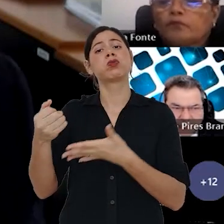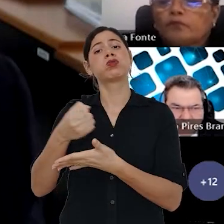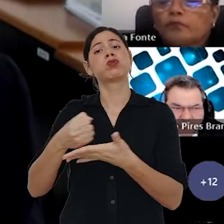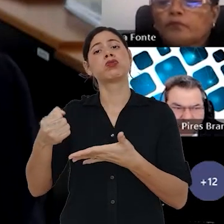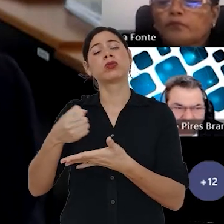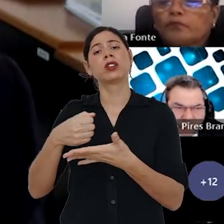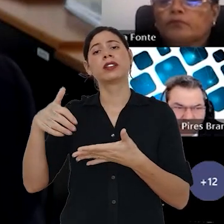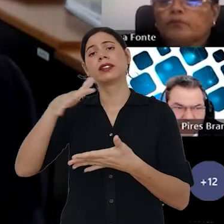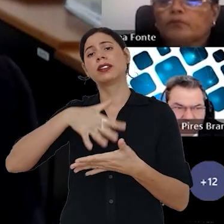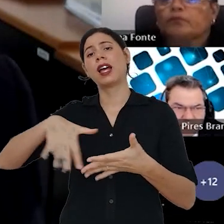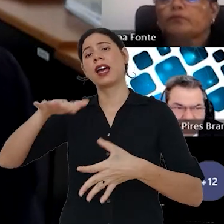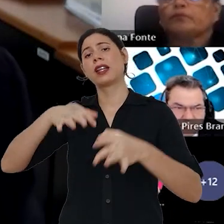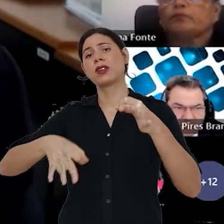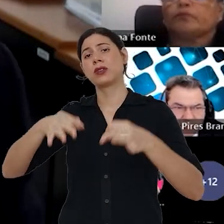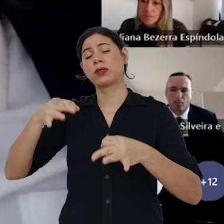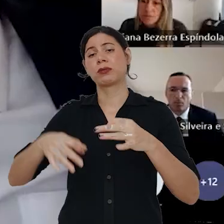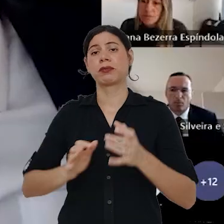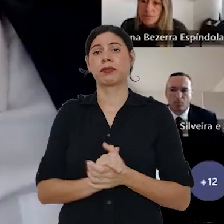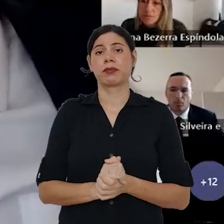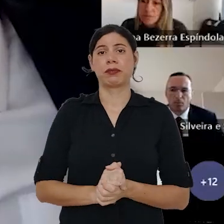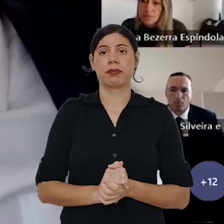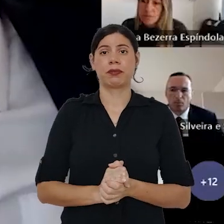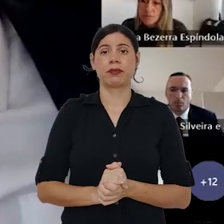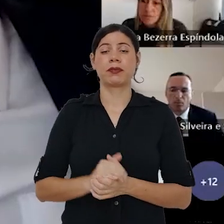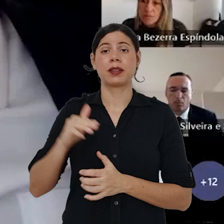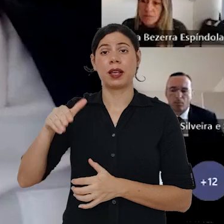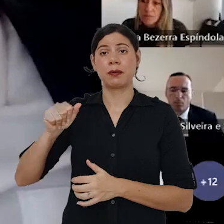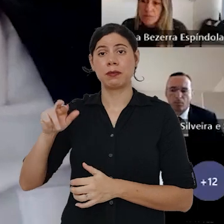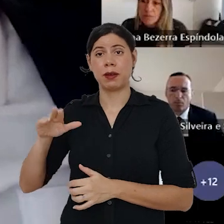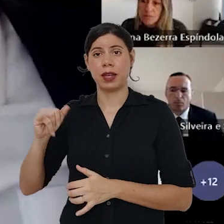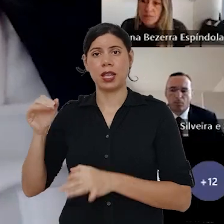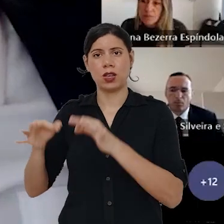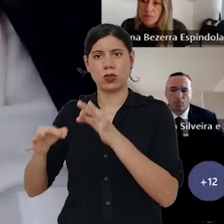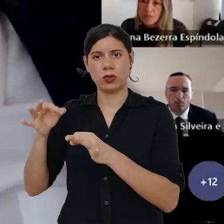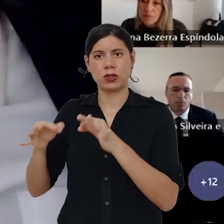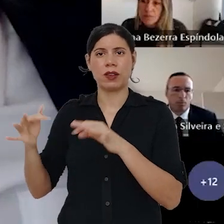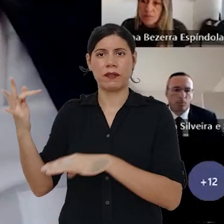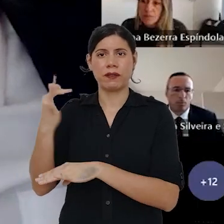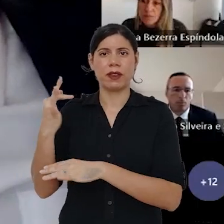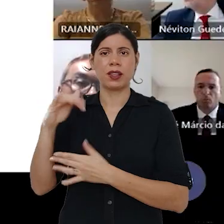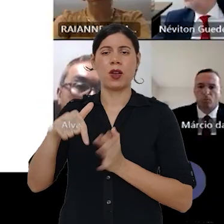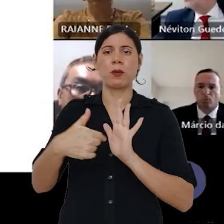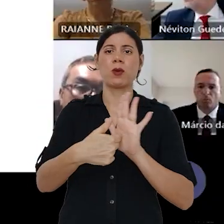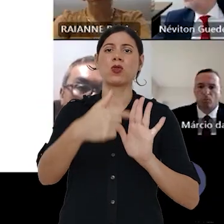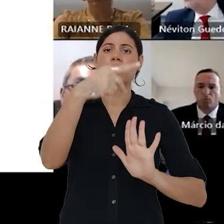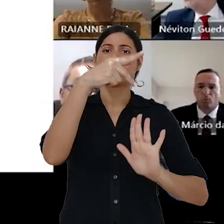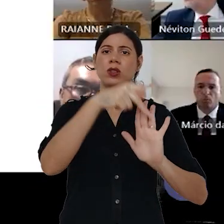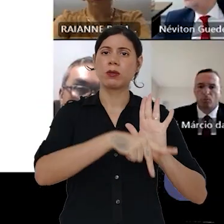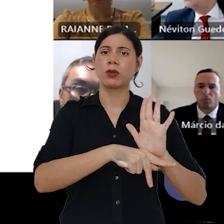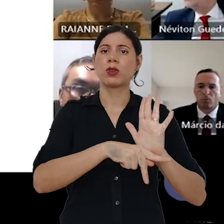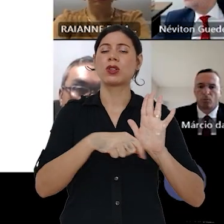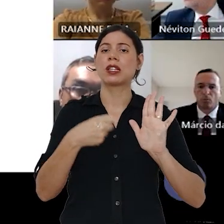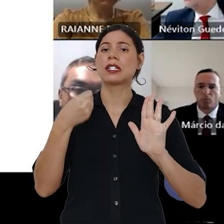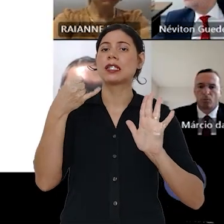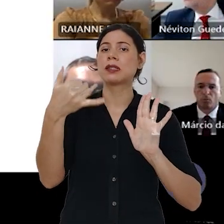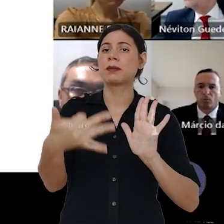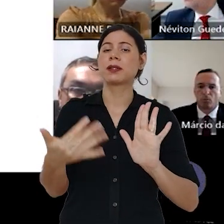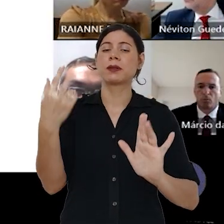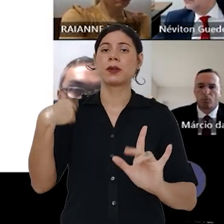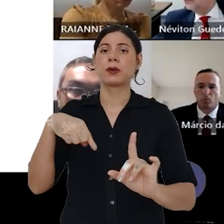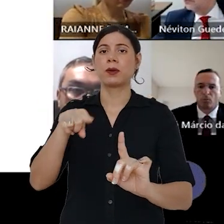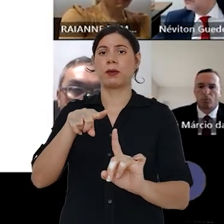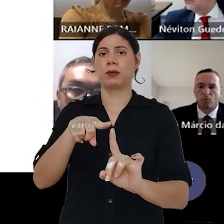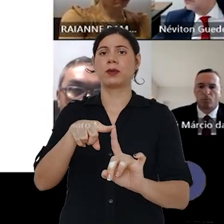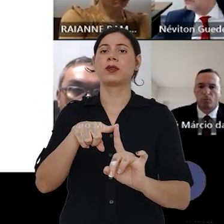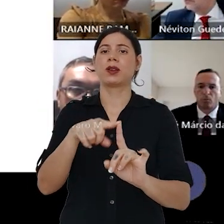que vinculam todo o Poder Judiciário. A juíza federal Maria Cândida Carvalho Monteiro de Almeida apresentou o projeto, ressaltando